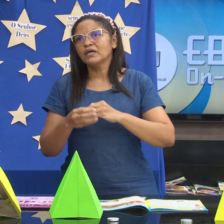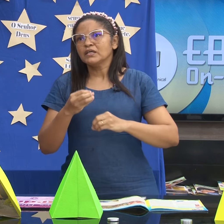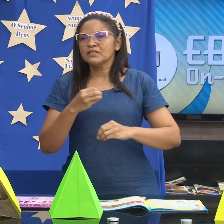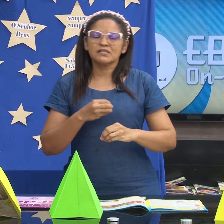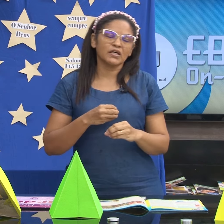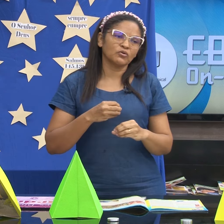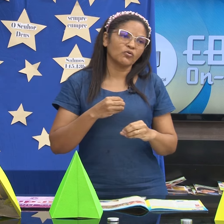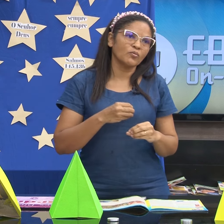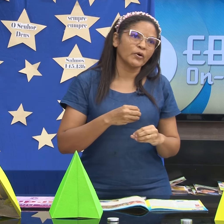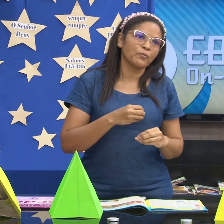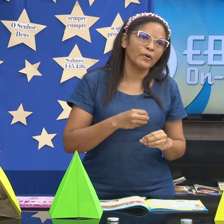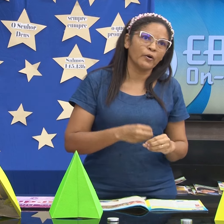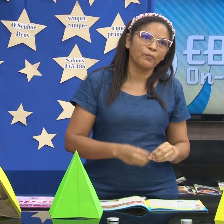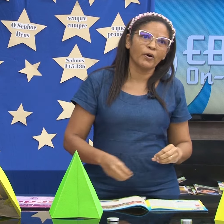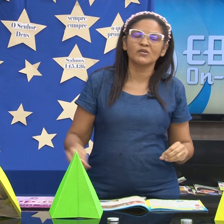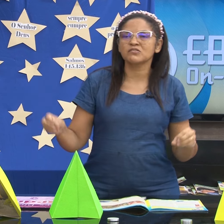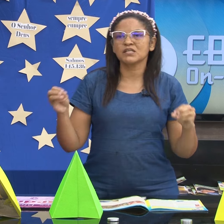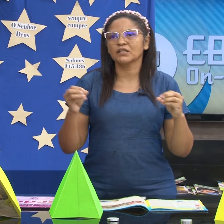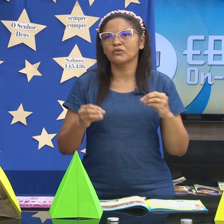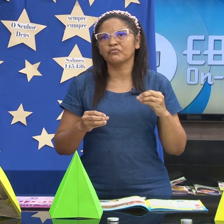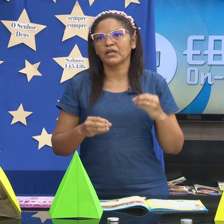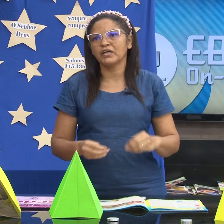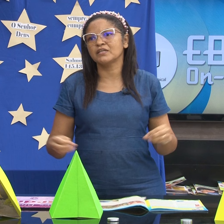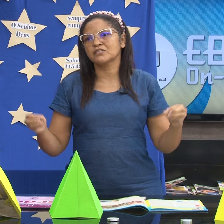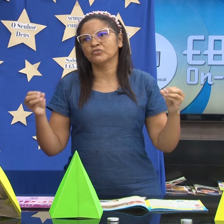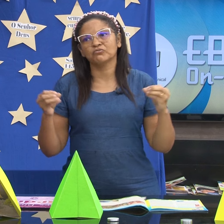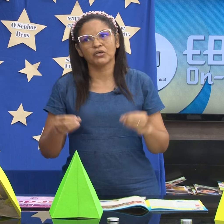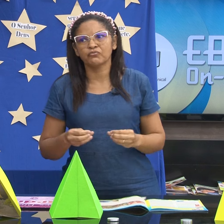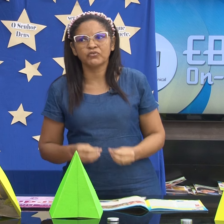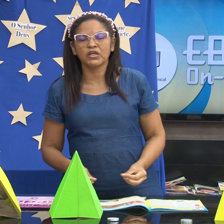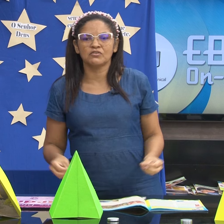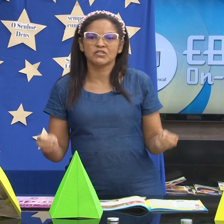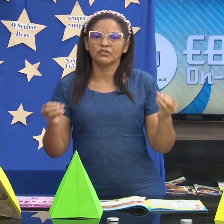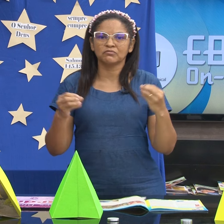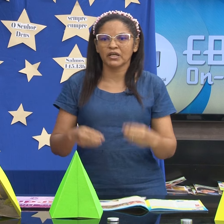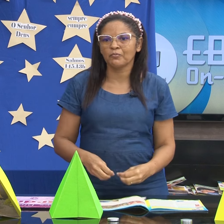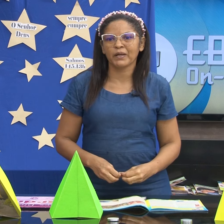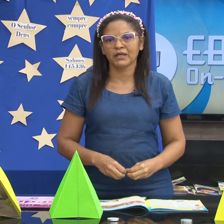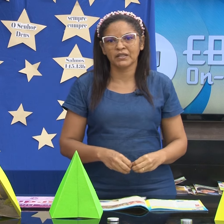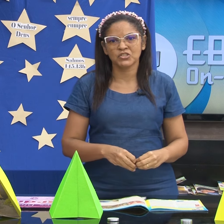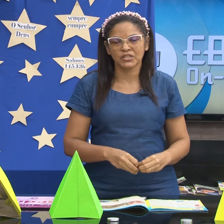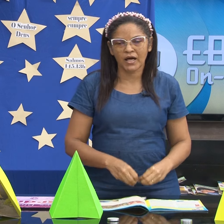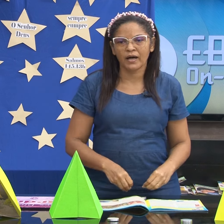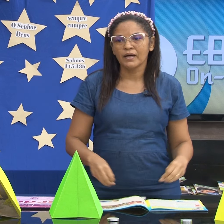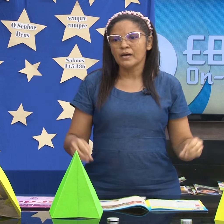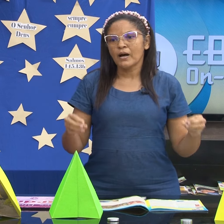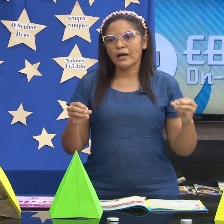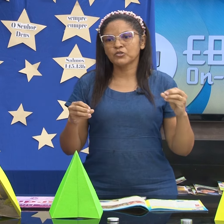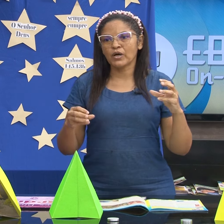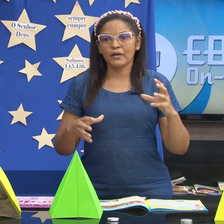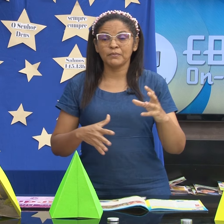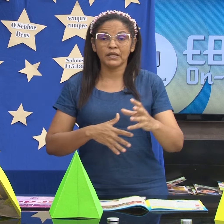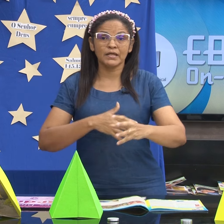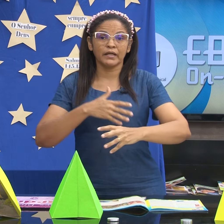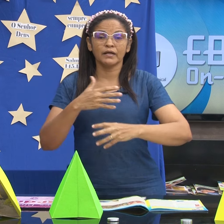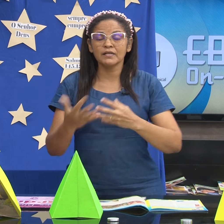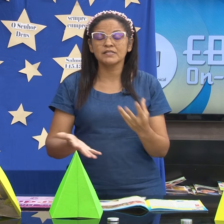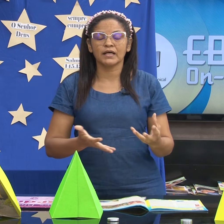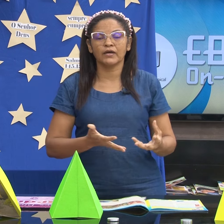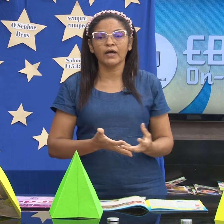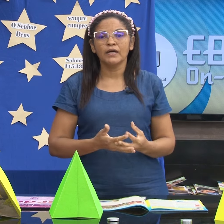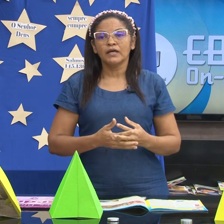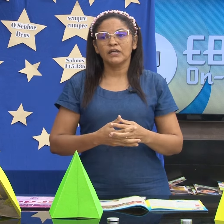né dizendo como eu eu posso ser tão Felice Eu não tenho filhos eu não tenho para que deixar a a minha